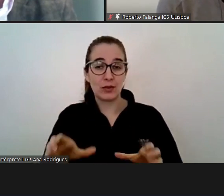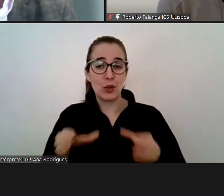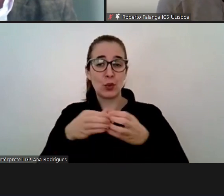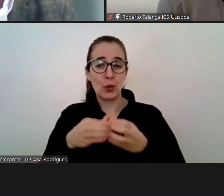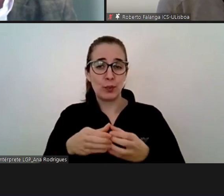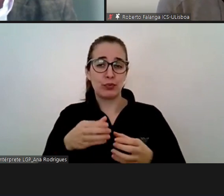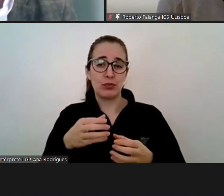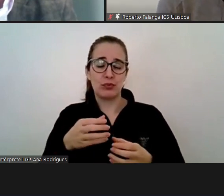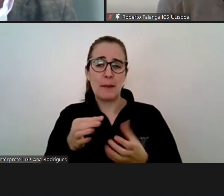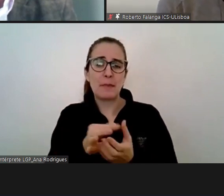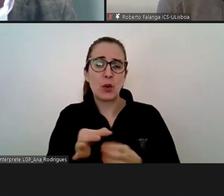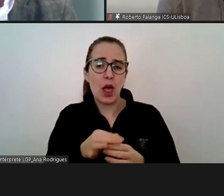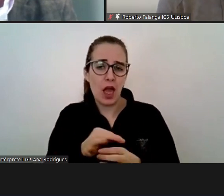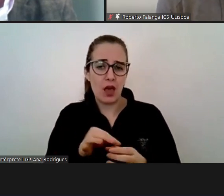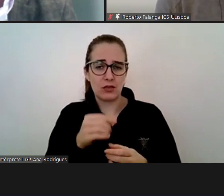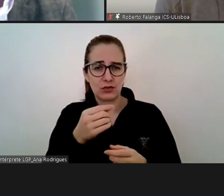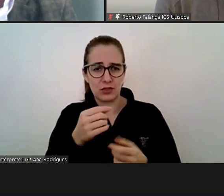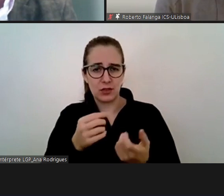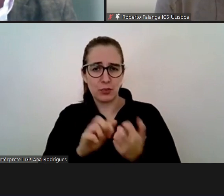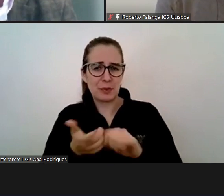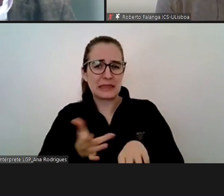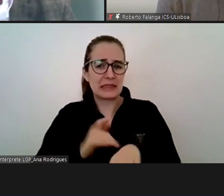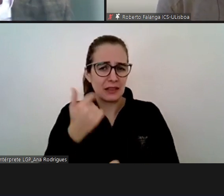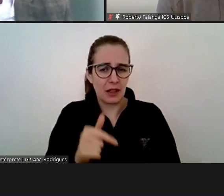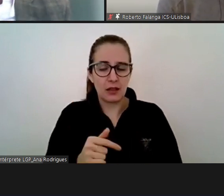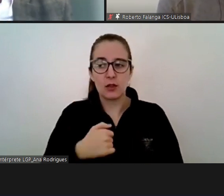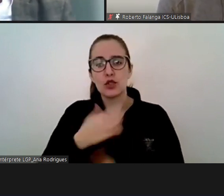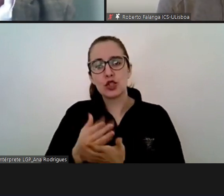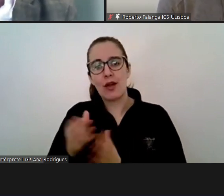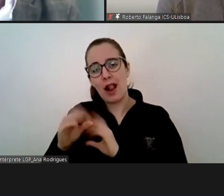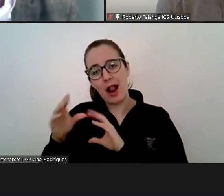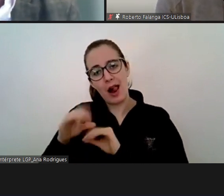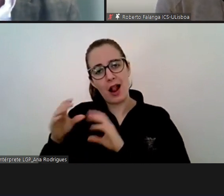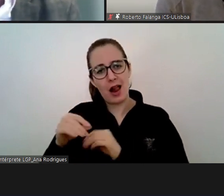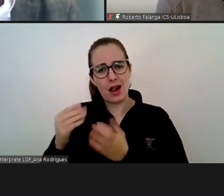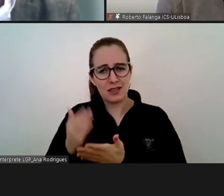bastantes vulnerabilidades, etc., já não pode ser só conversa, tem mesmo que ser...